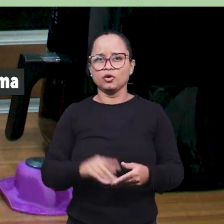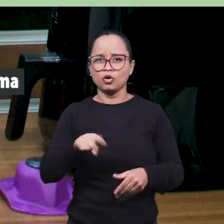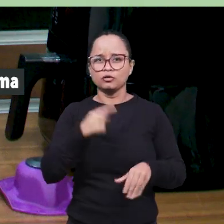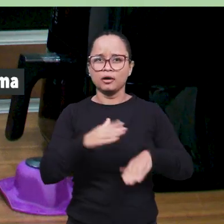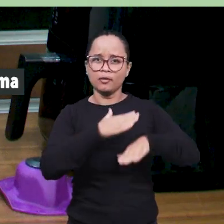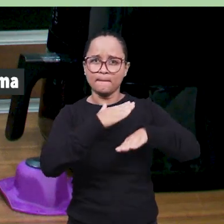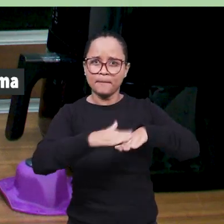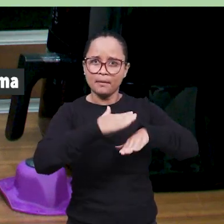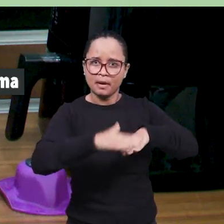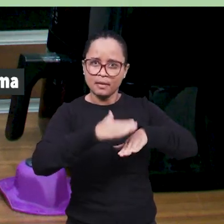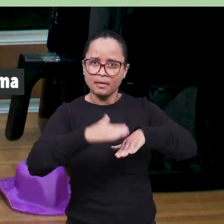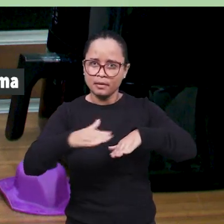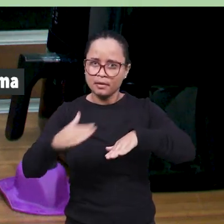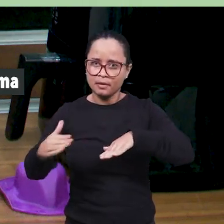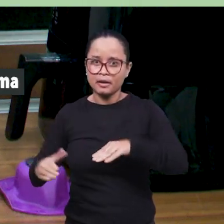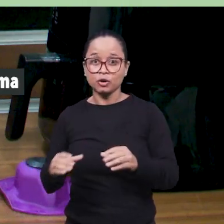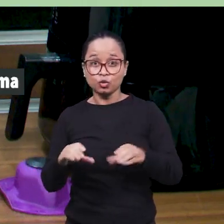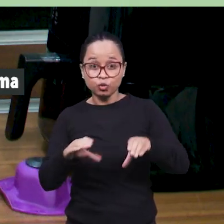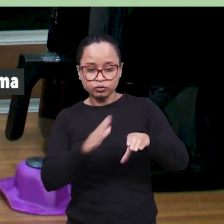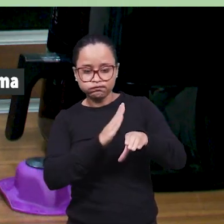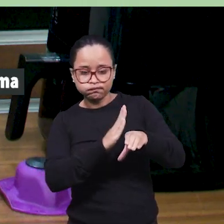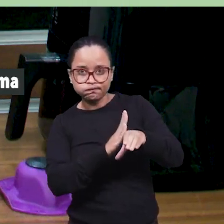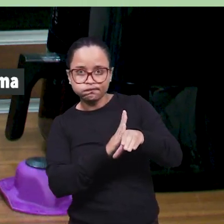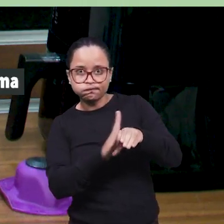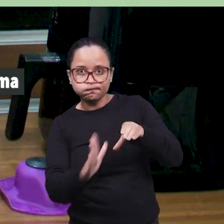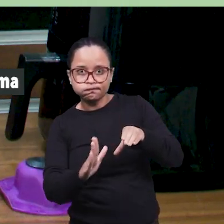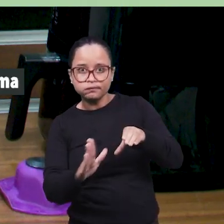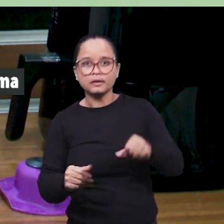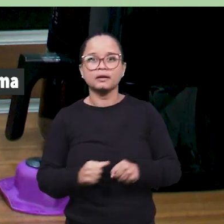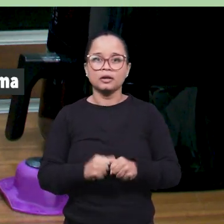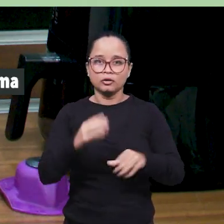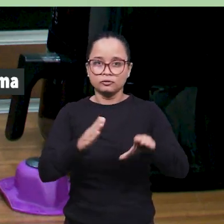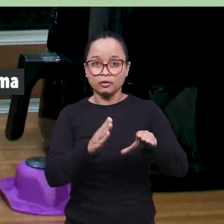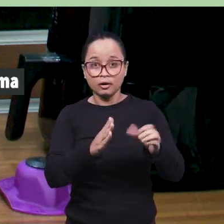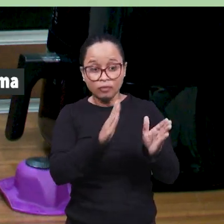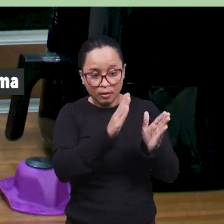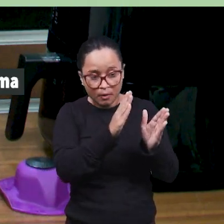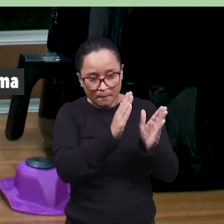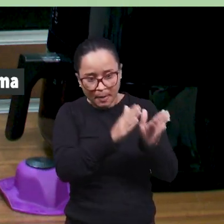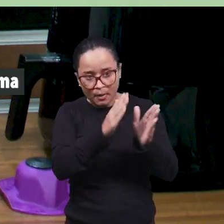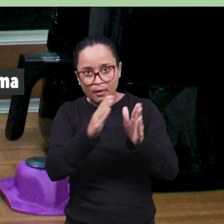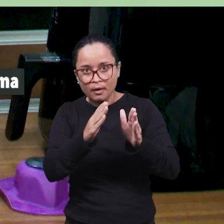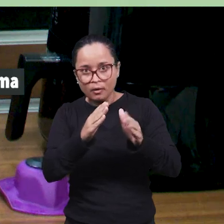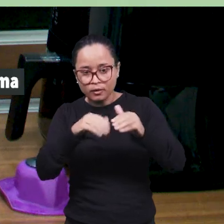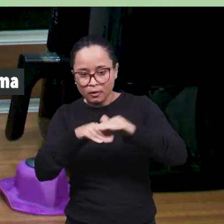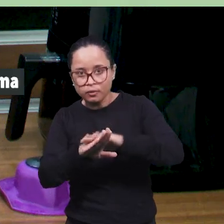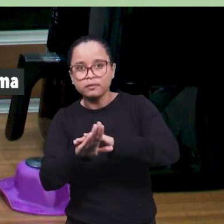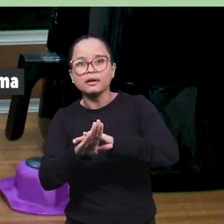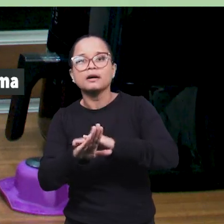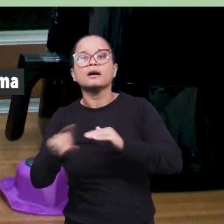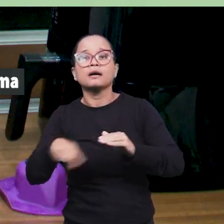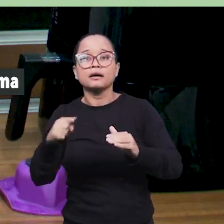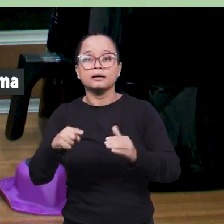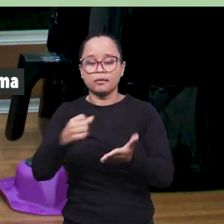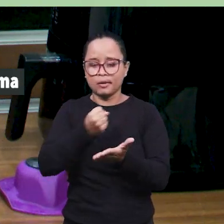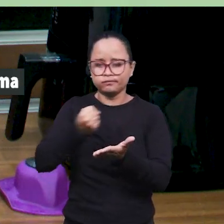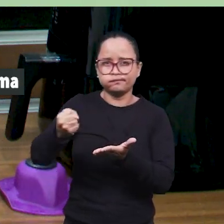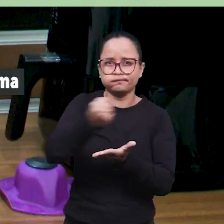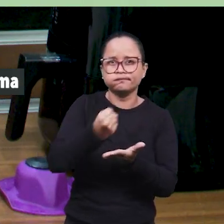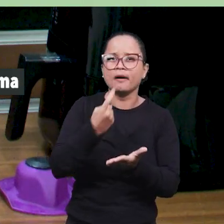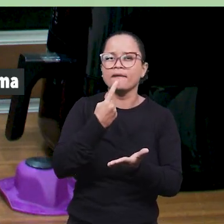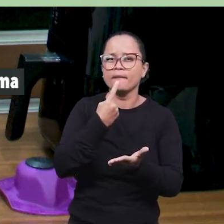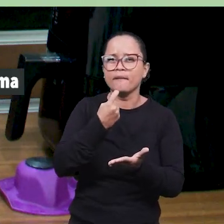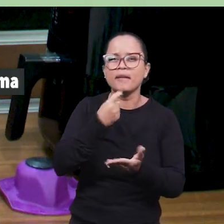vamos fatiar redondo, colocar em camadas, por baixo o molho vermelho da